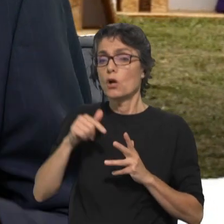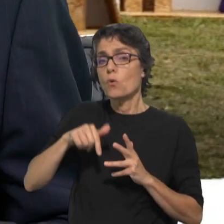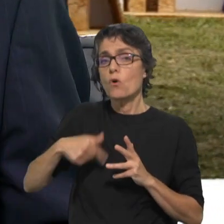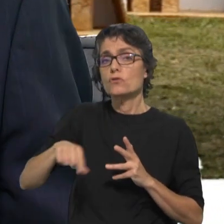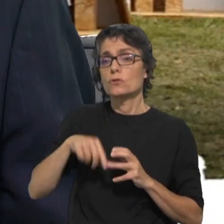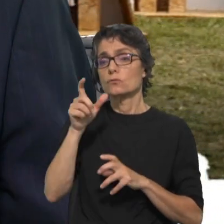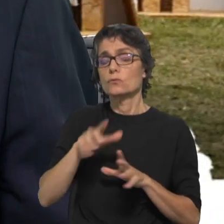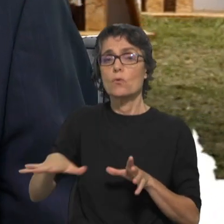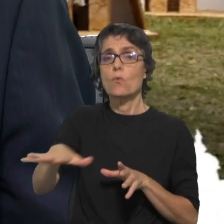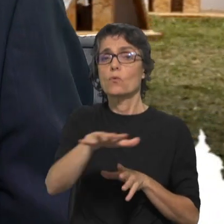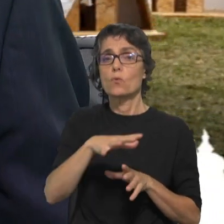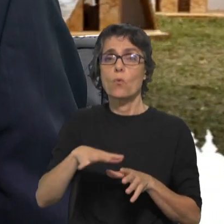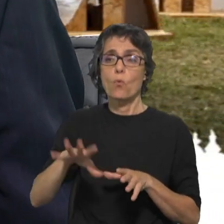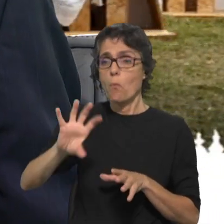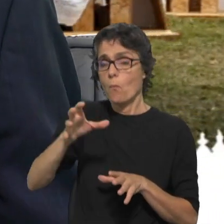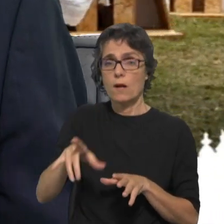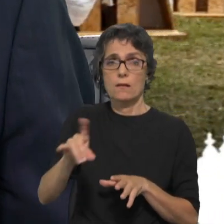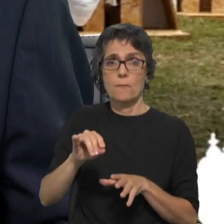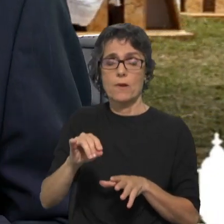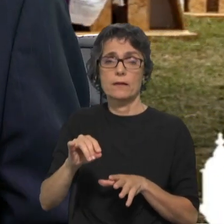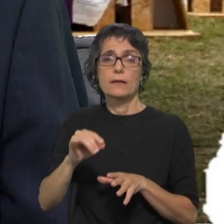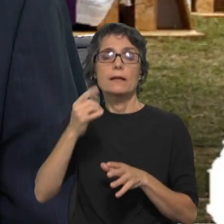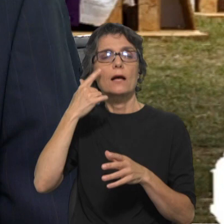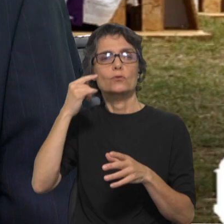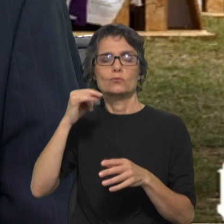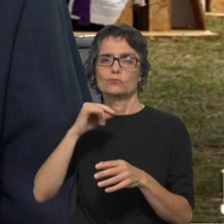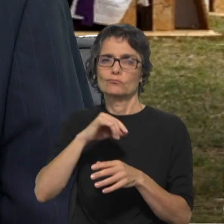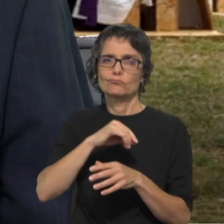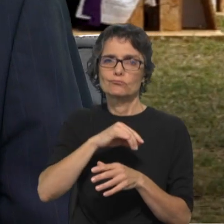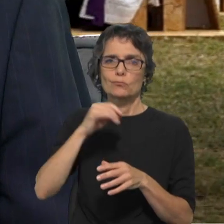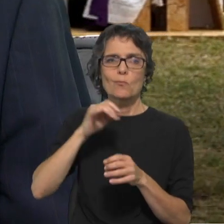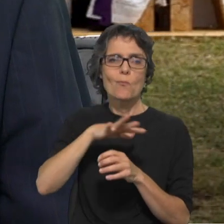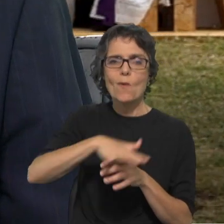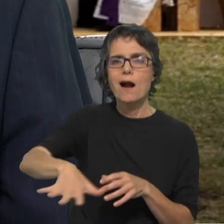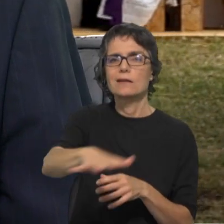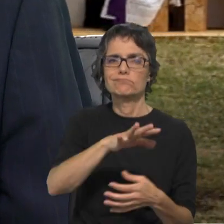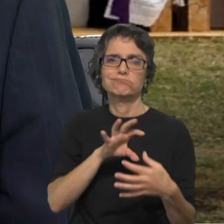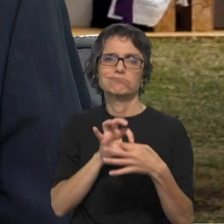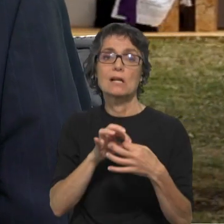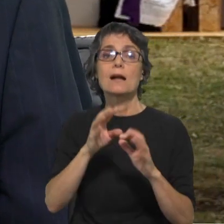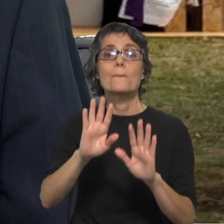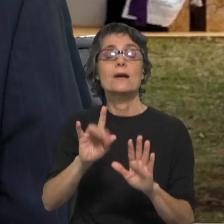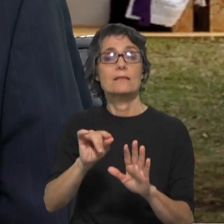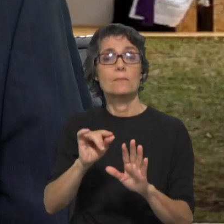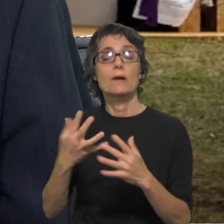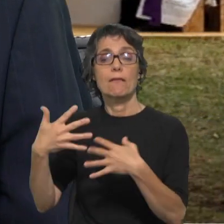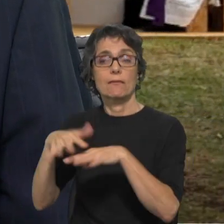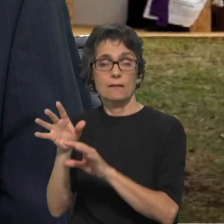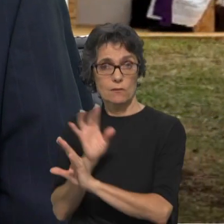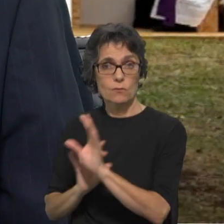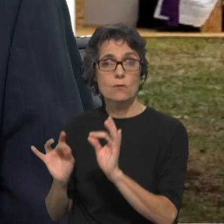claro, ainda com essa vocação atlântica, sem dúvida nenhuma, mas um país integrado na Europa, e isso também é consequência, em grande